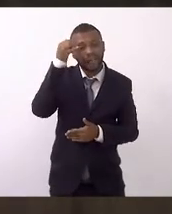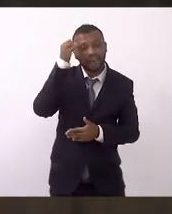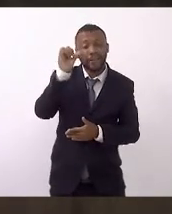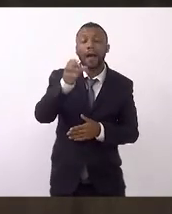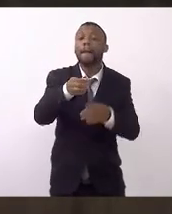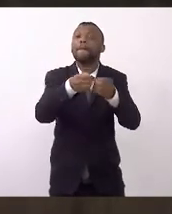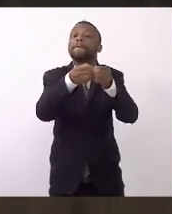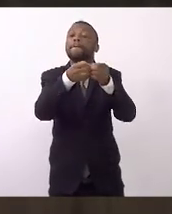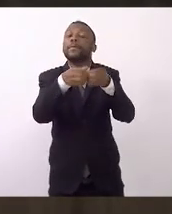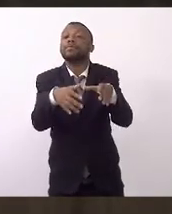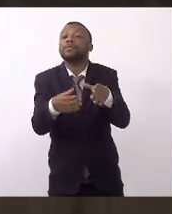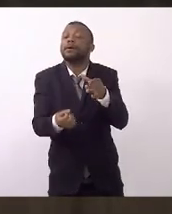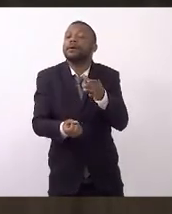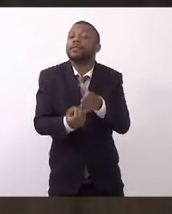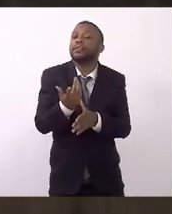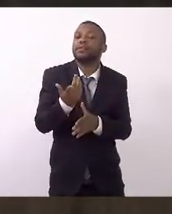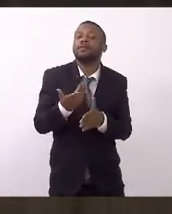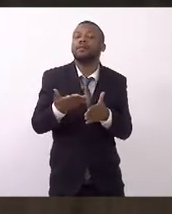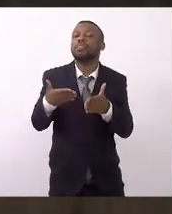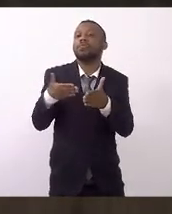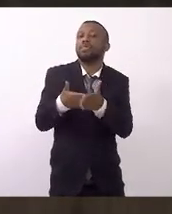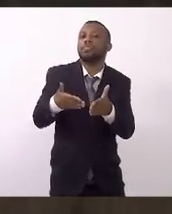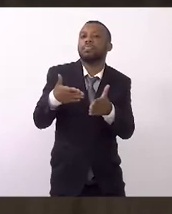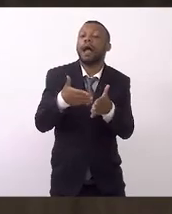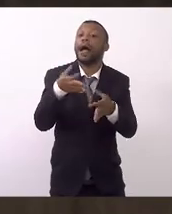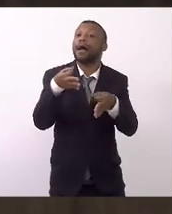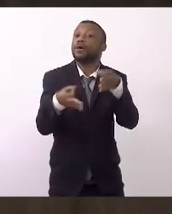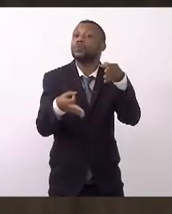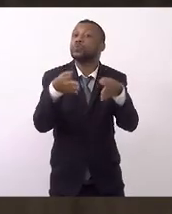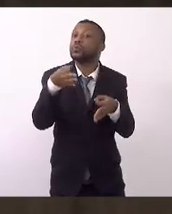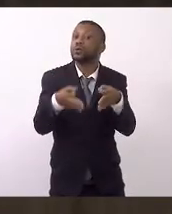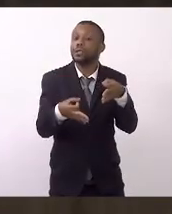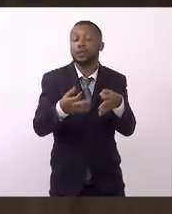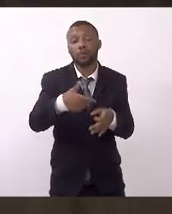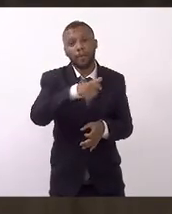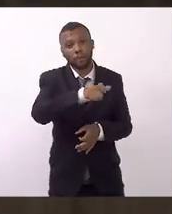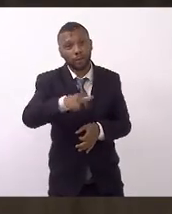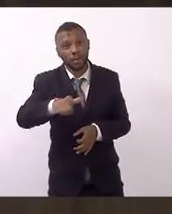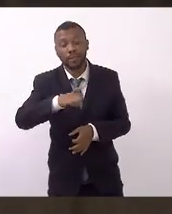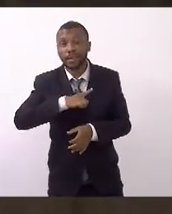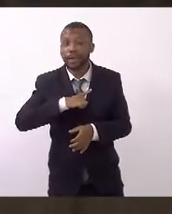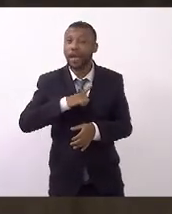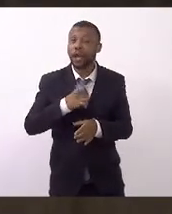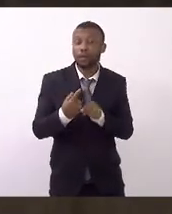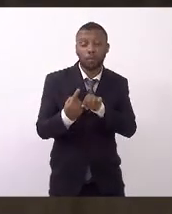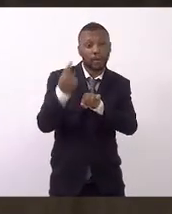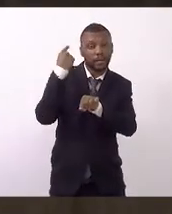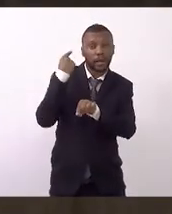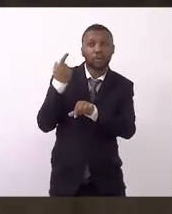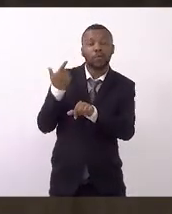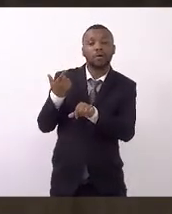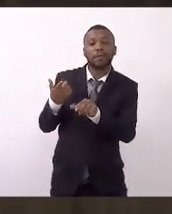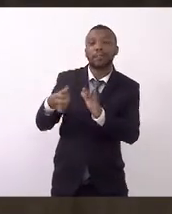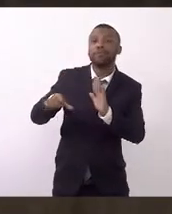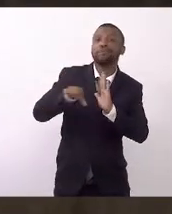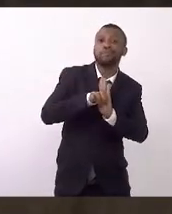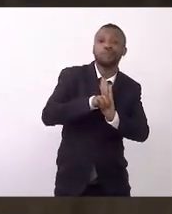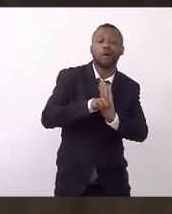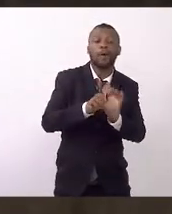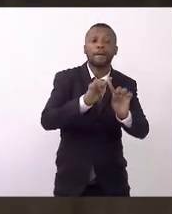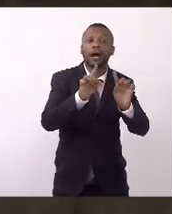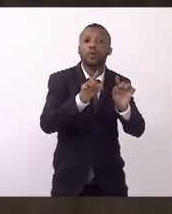acabe criando aí uma injustiça com pessoas que tenham praticado algum delito que sequer tenham relação com